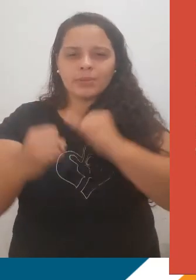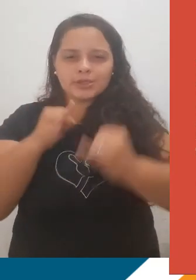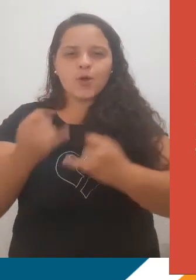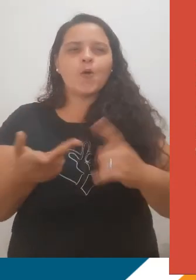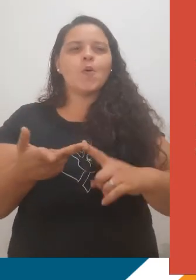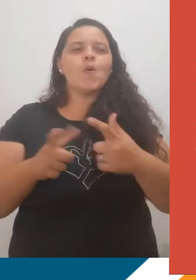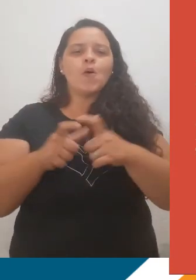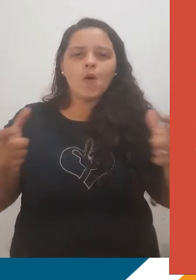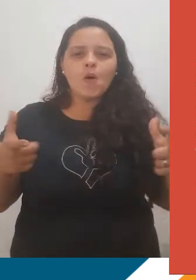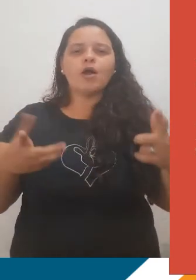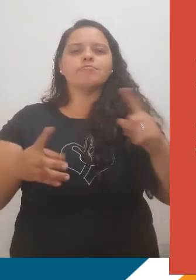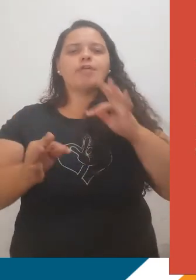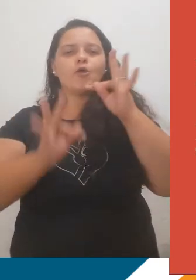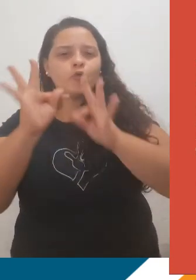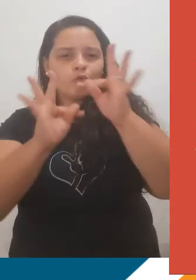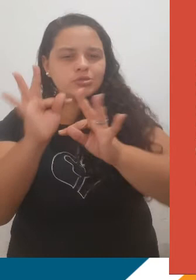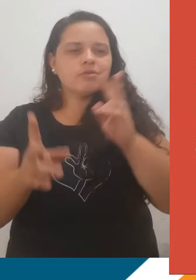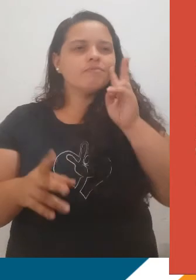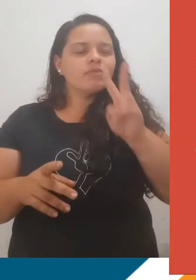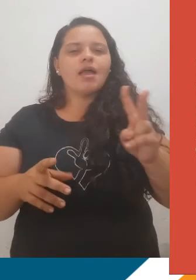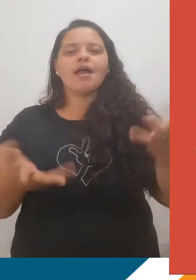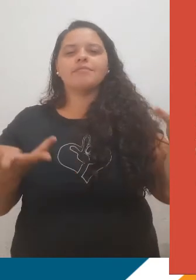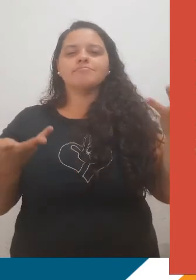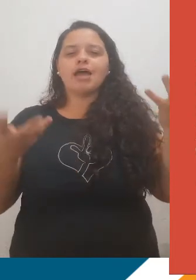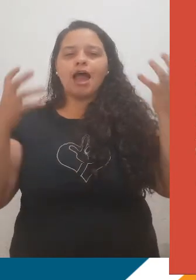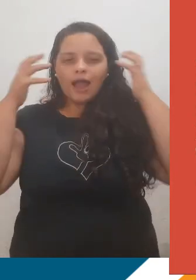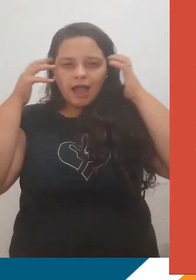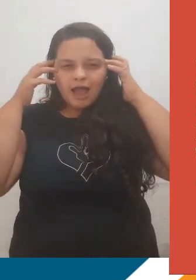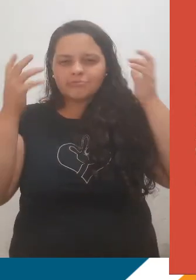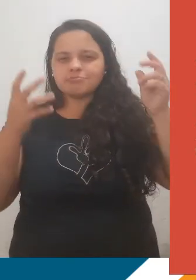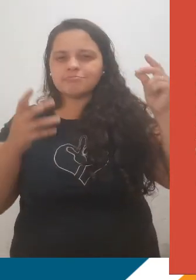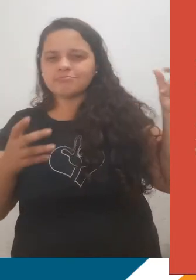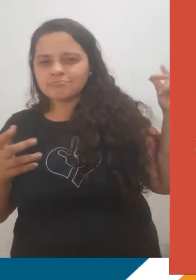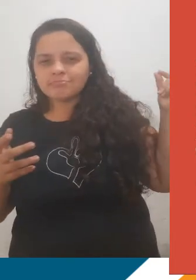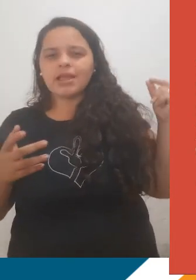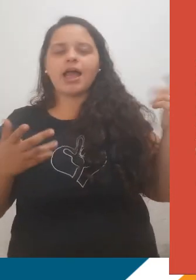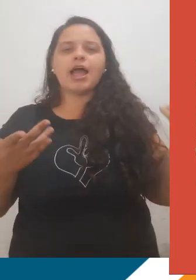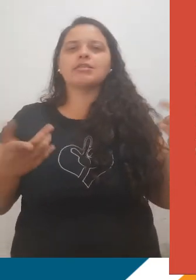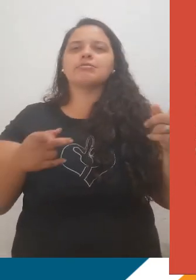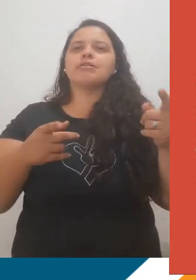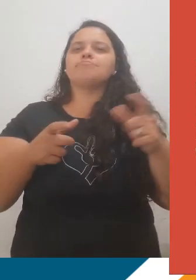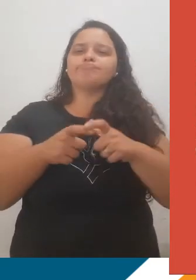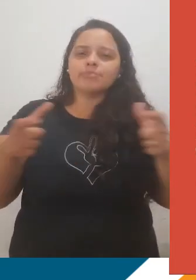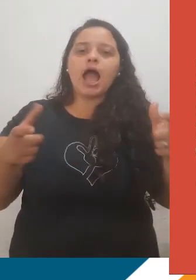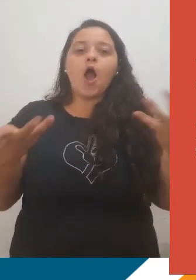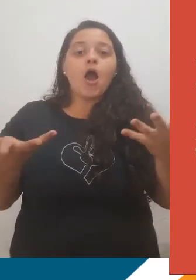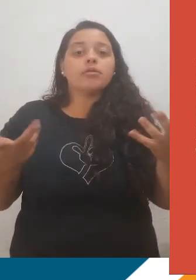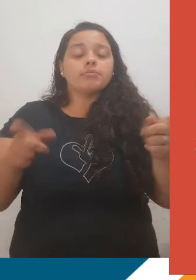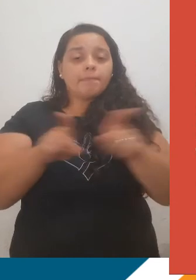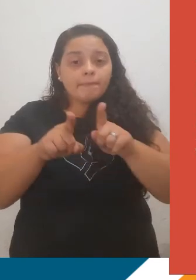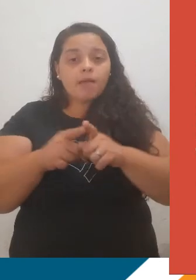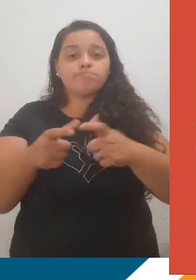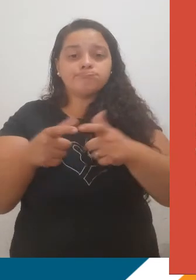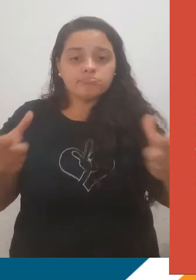expansão do rádio, que já vem desde o governo Vargas, mas agora também uma expansão da TV, uma expansão desses meios de comunicação de